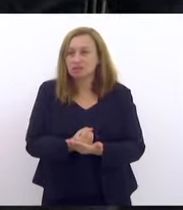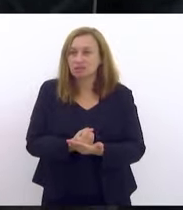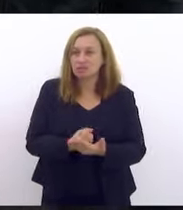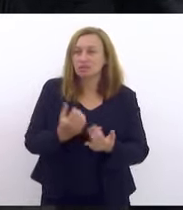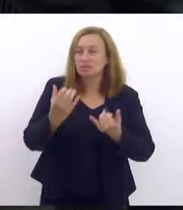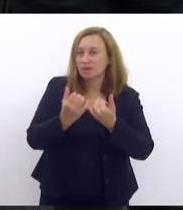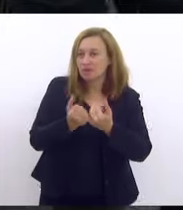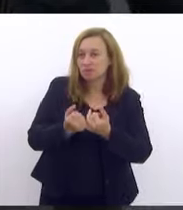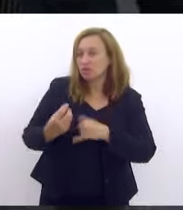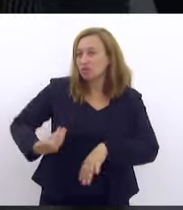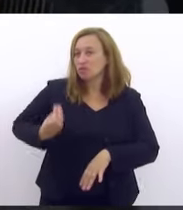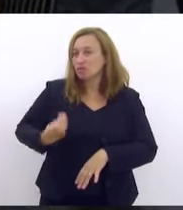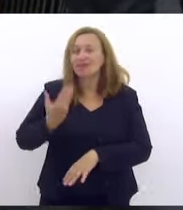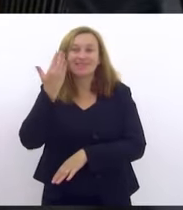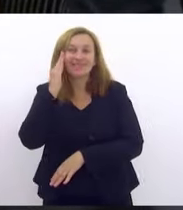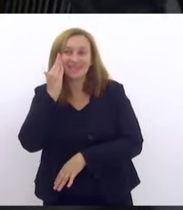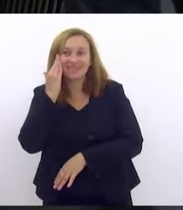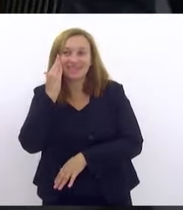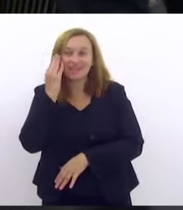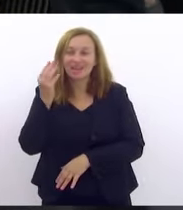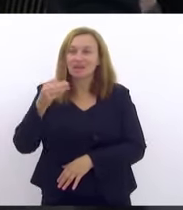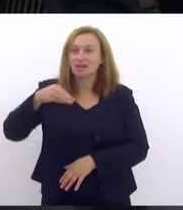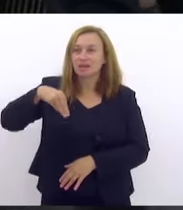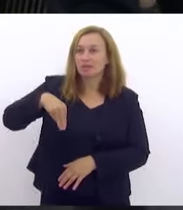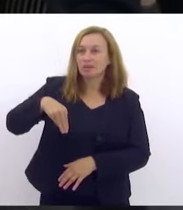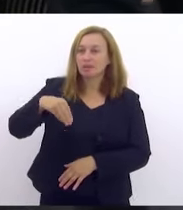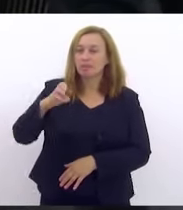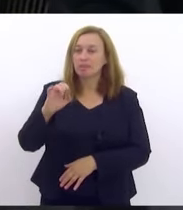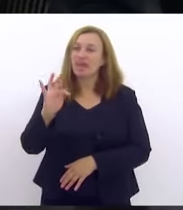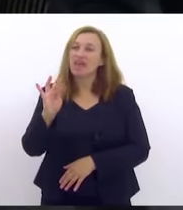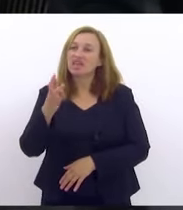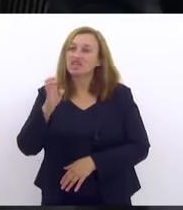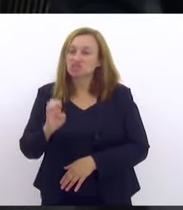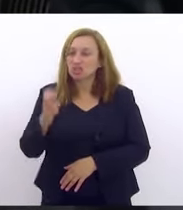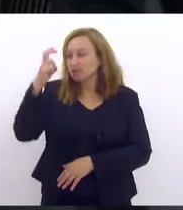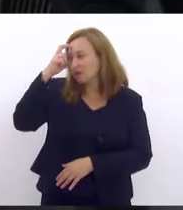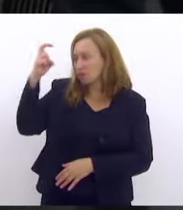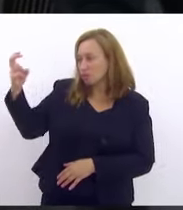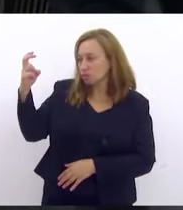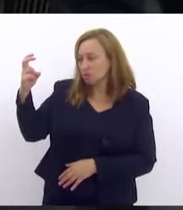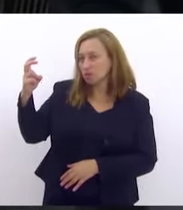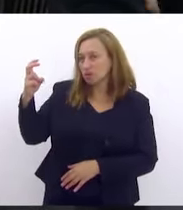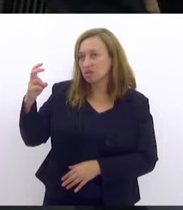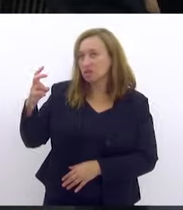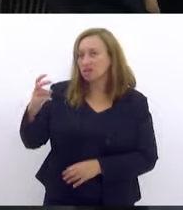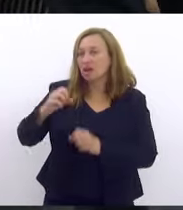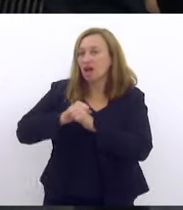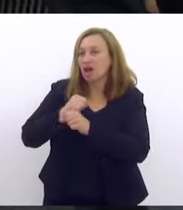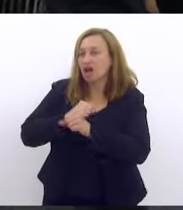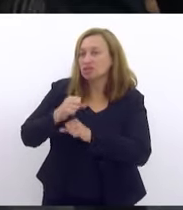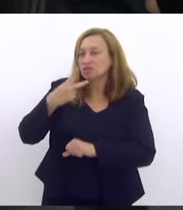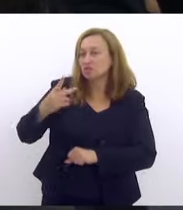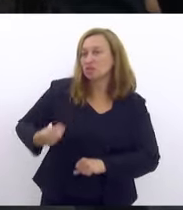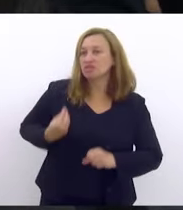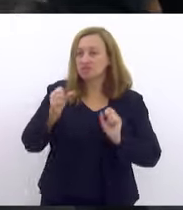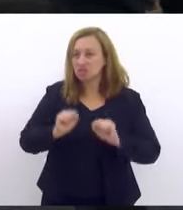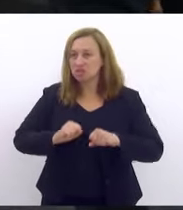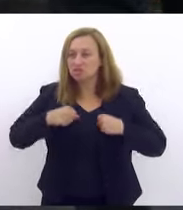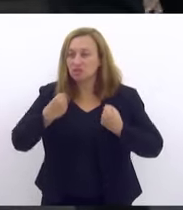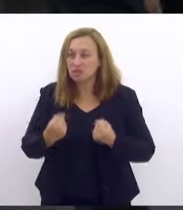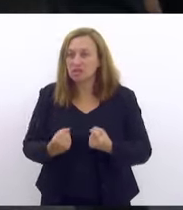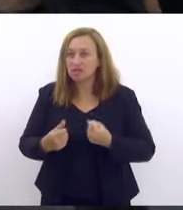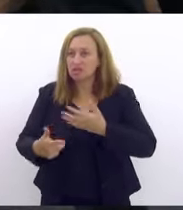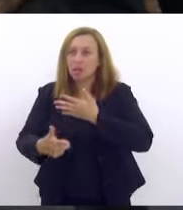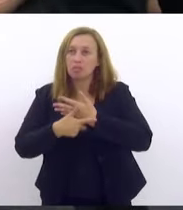de entender aqueles mestres detentores da cultura que passam décadas de sua vida se dedicando ao